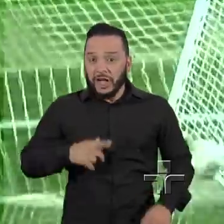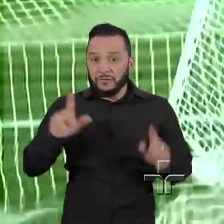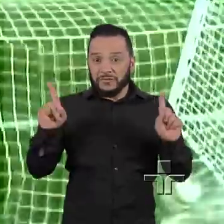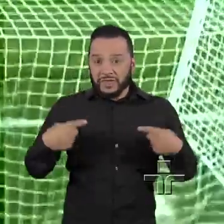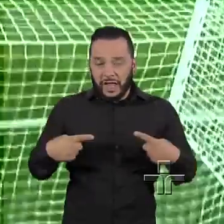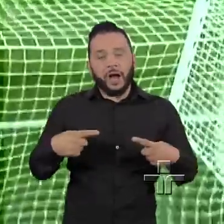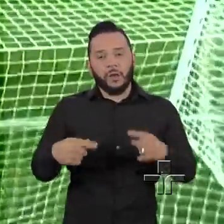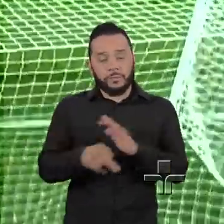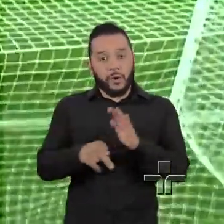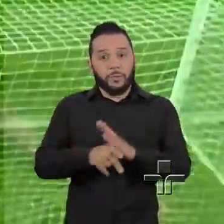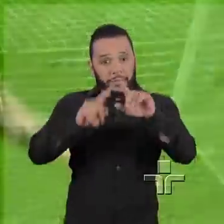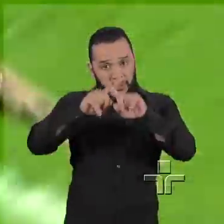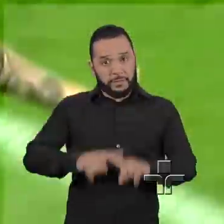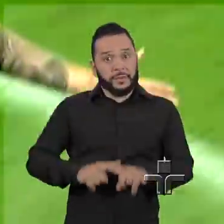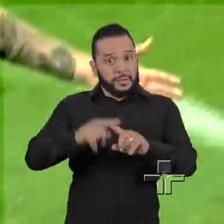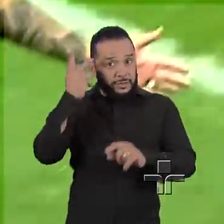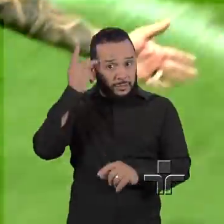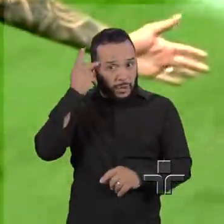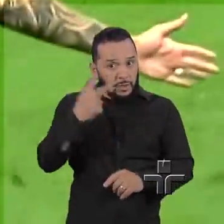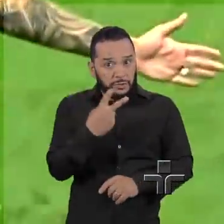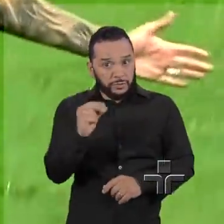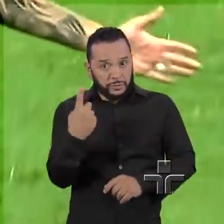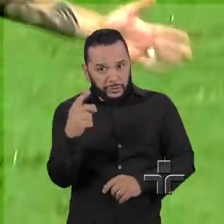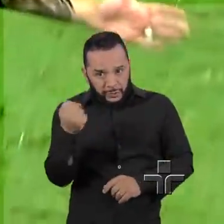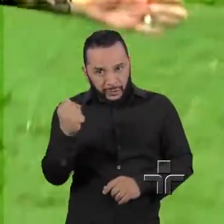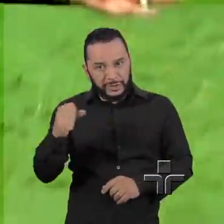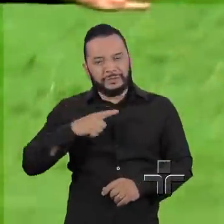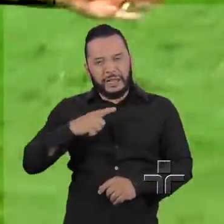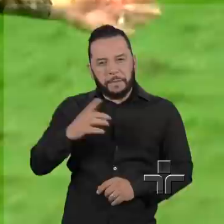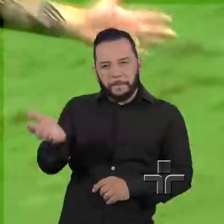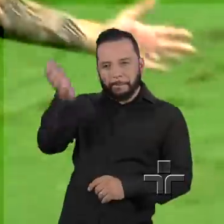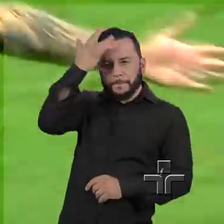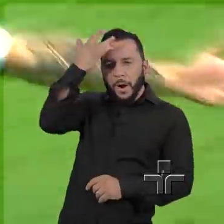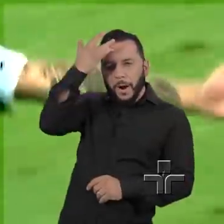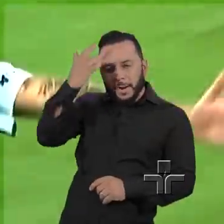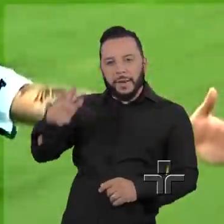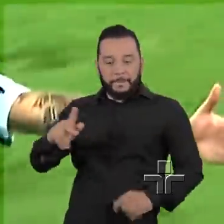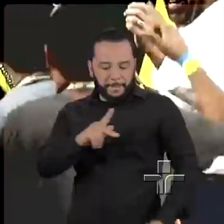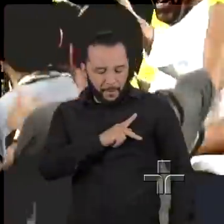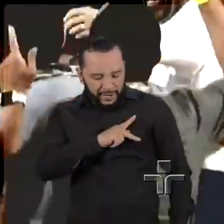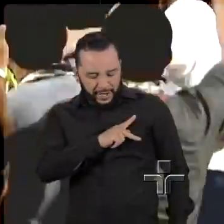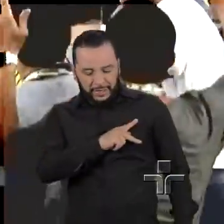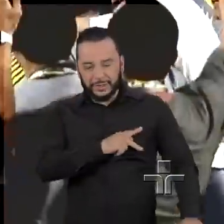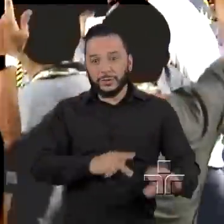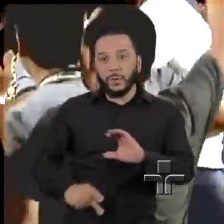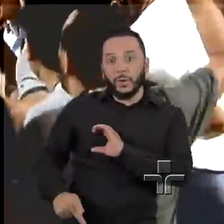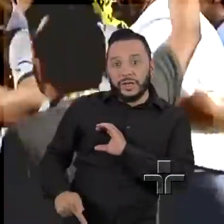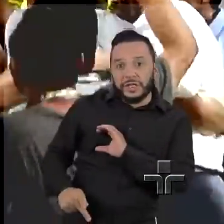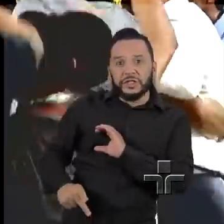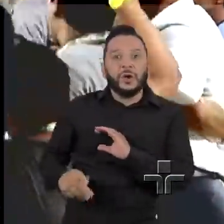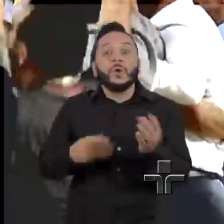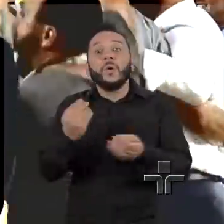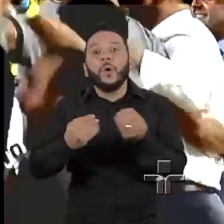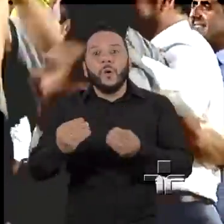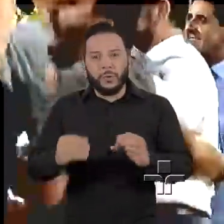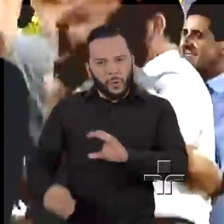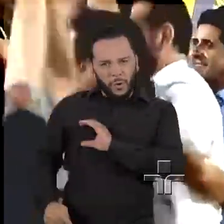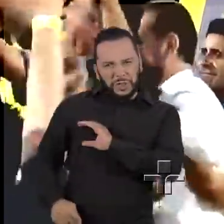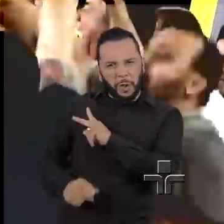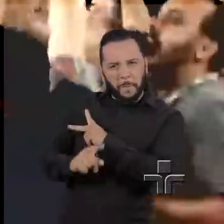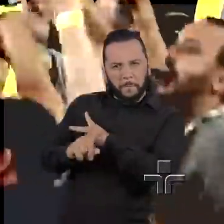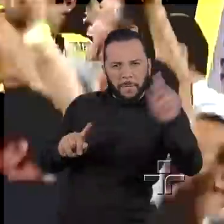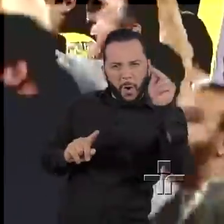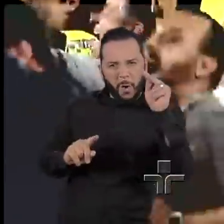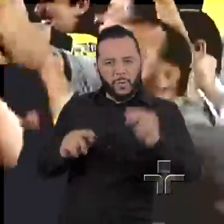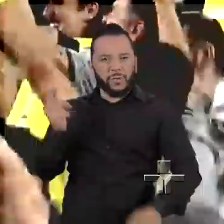Campeonato Paulista de 2018 terá um lugar especial na história do clássico Palmeiras e Corinthians, que terminou com um triunfo corintiano na